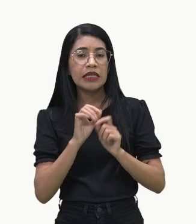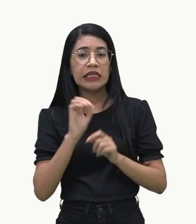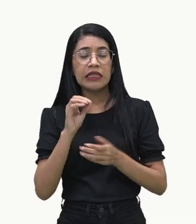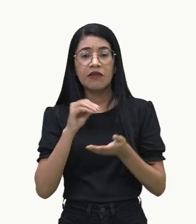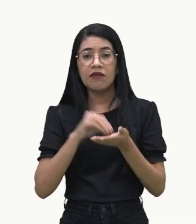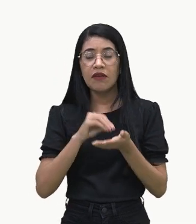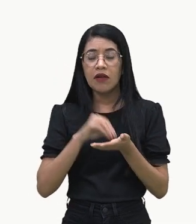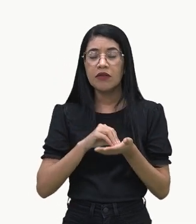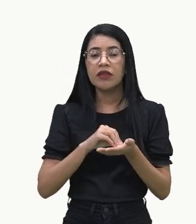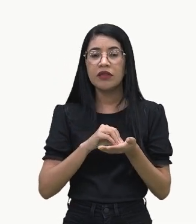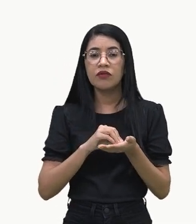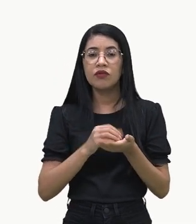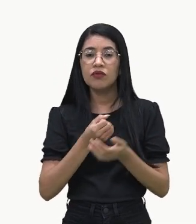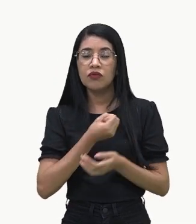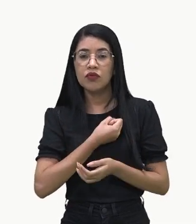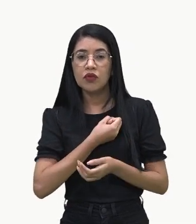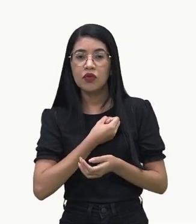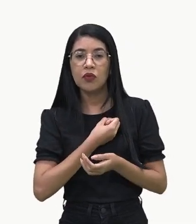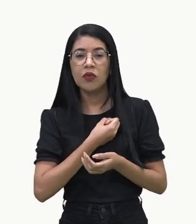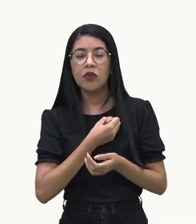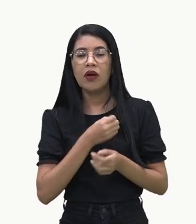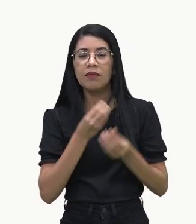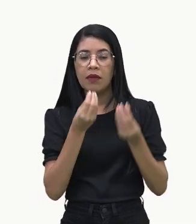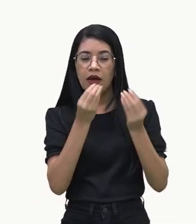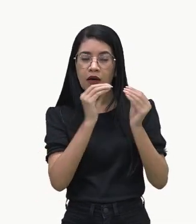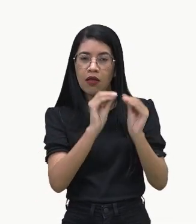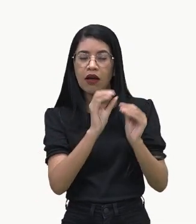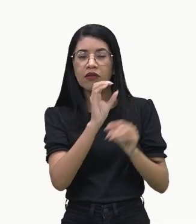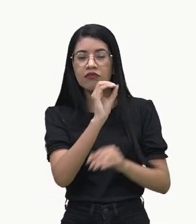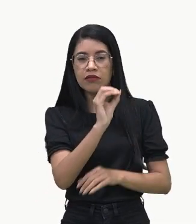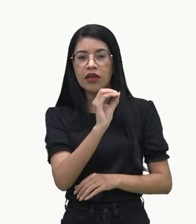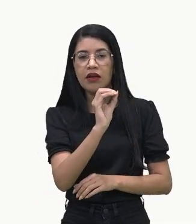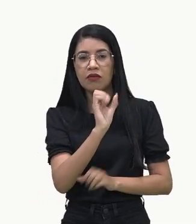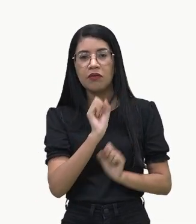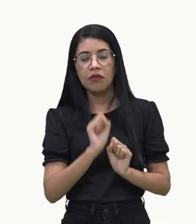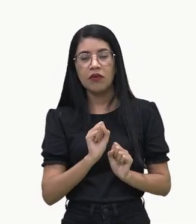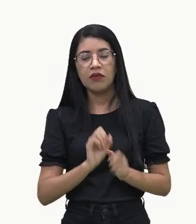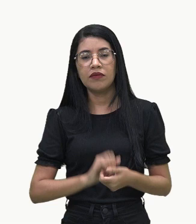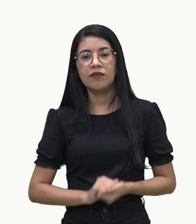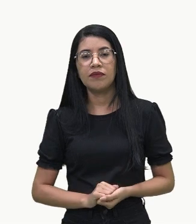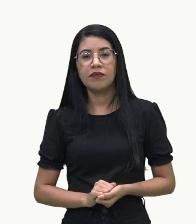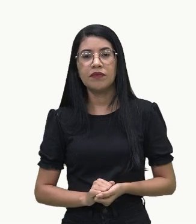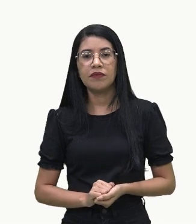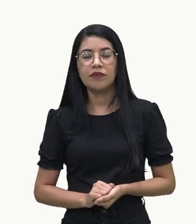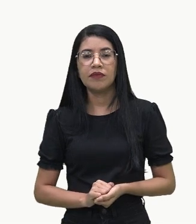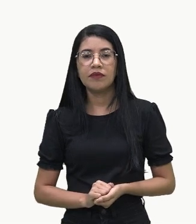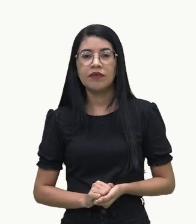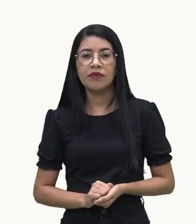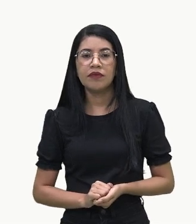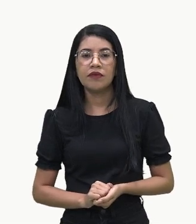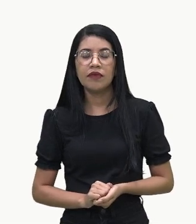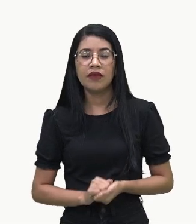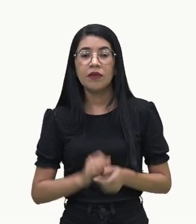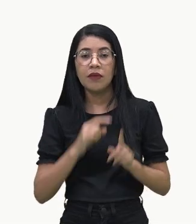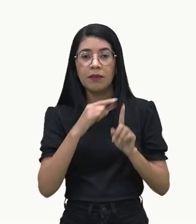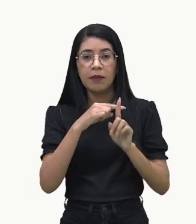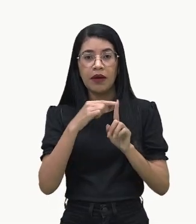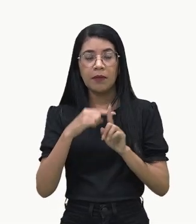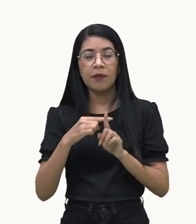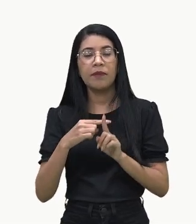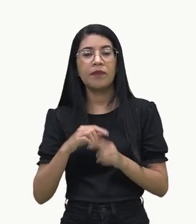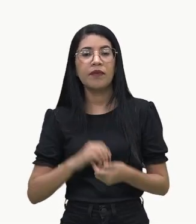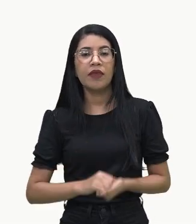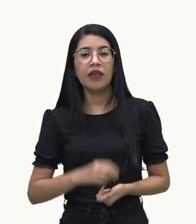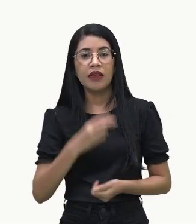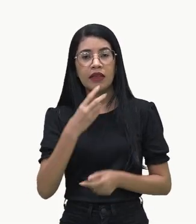faltando casa, quando tiver faltando número, complete com 0 aí na adição tranquilamente. Fazendo a adição, 3 mais